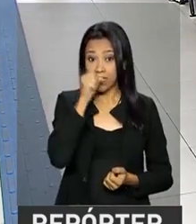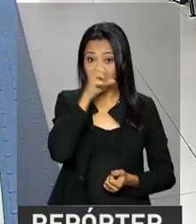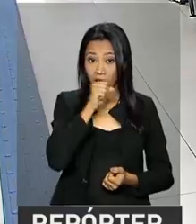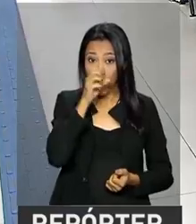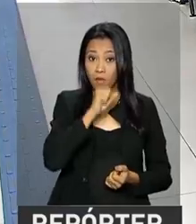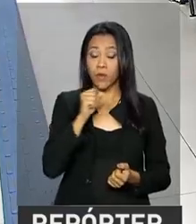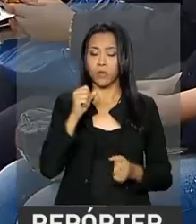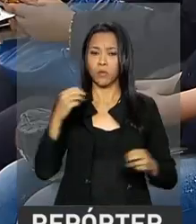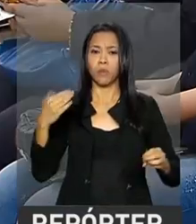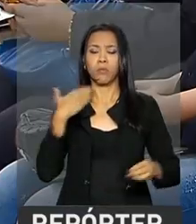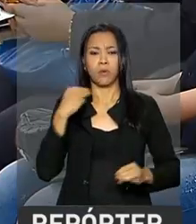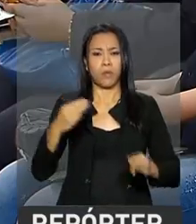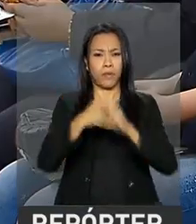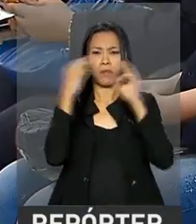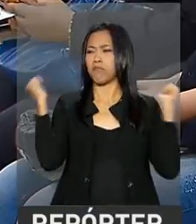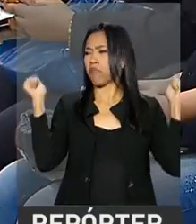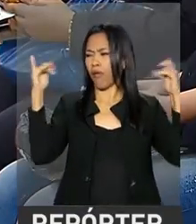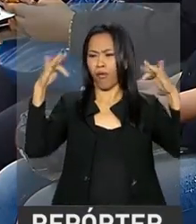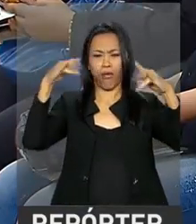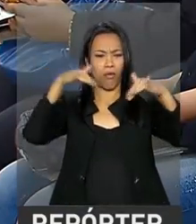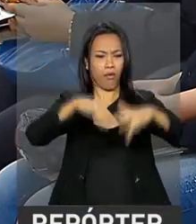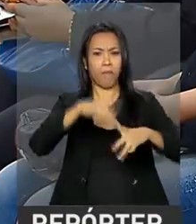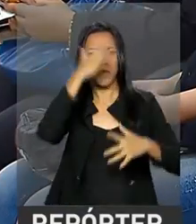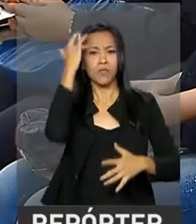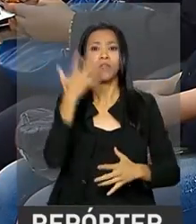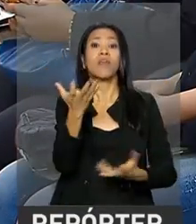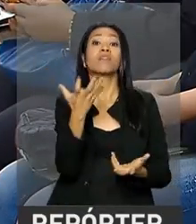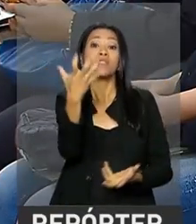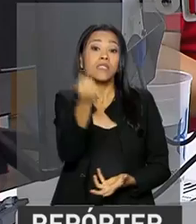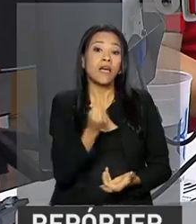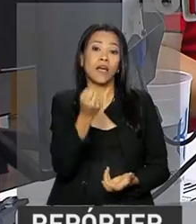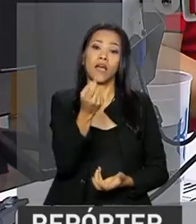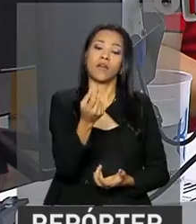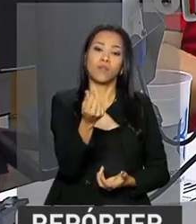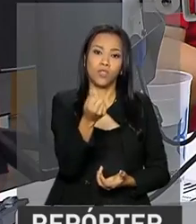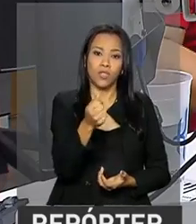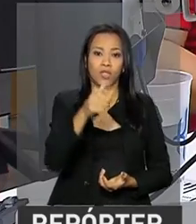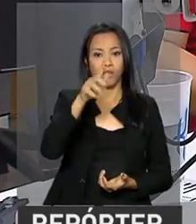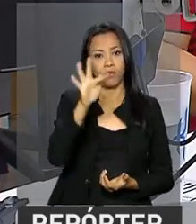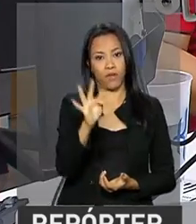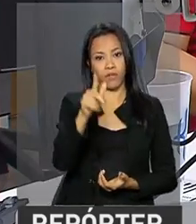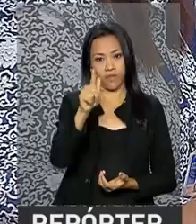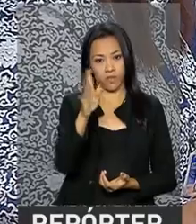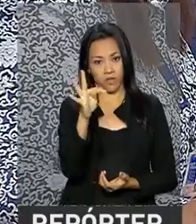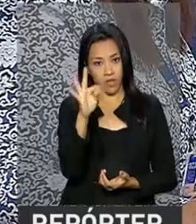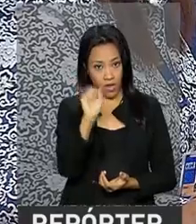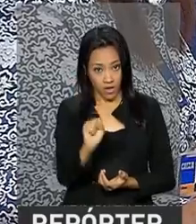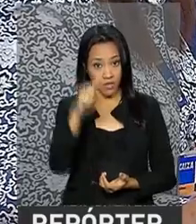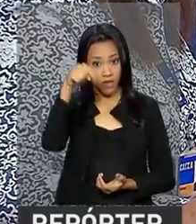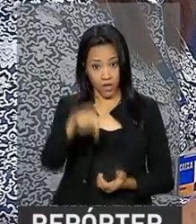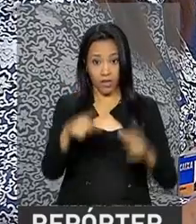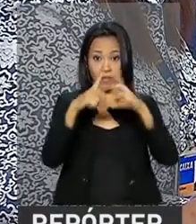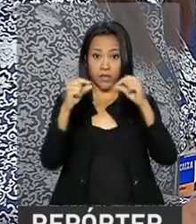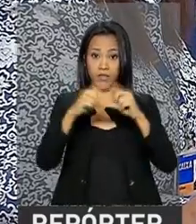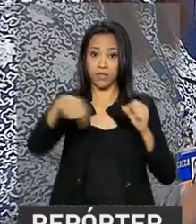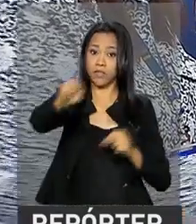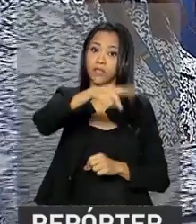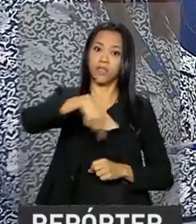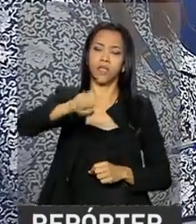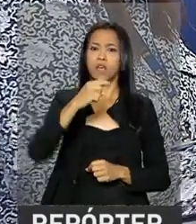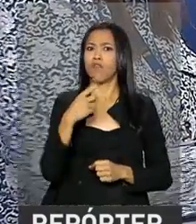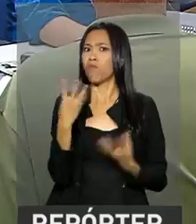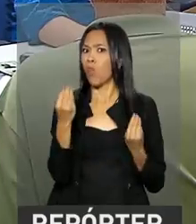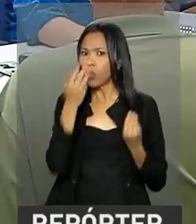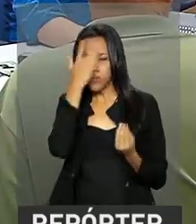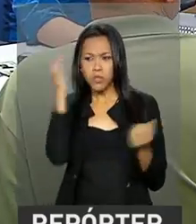agências lotadas de gente querendo sacar o FGTS de contas inativas em Brasília o movimento foi